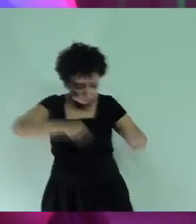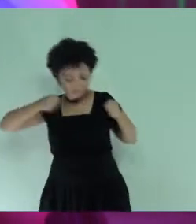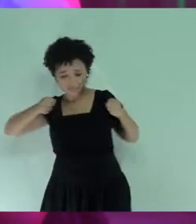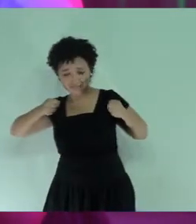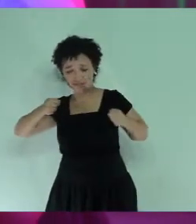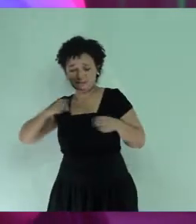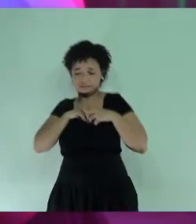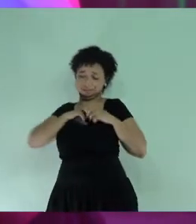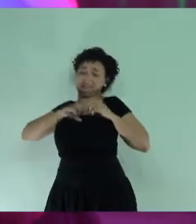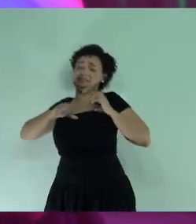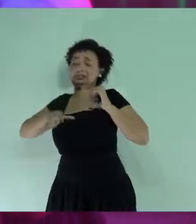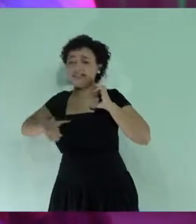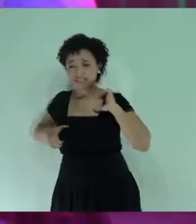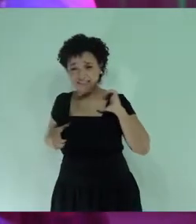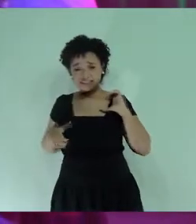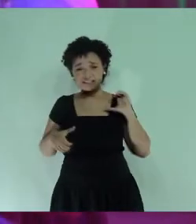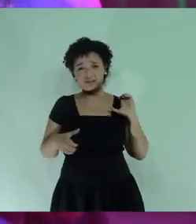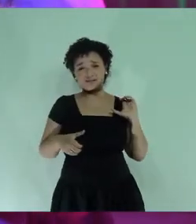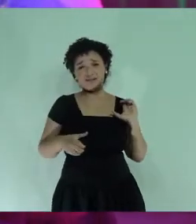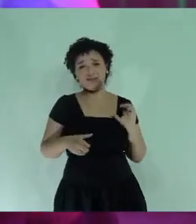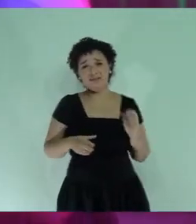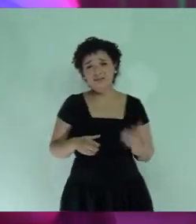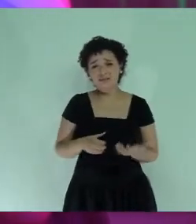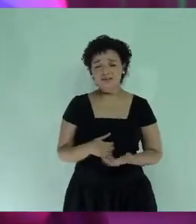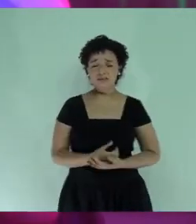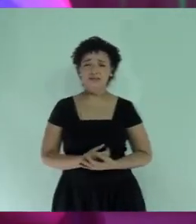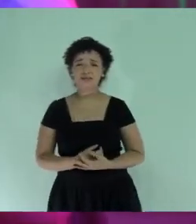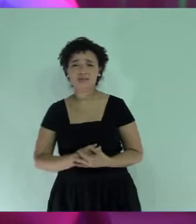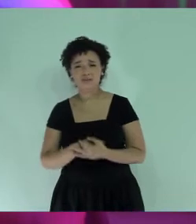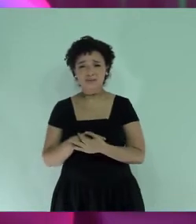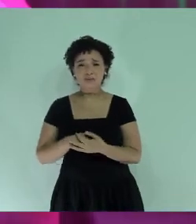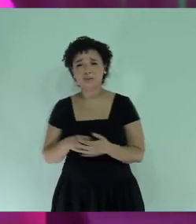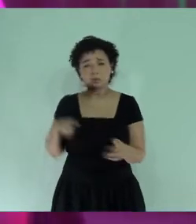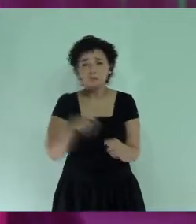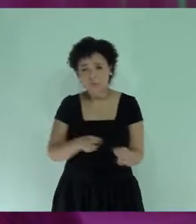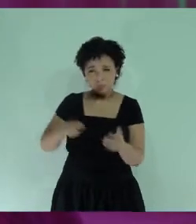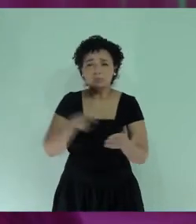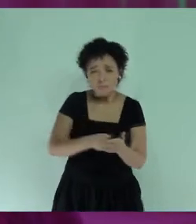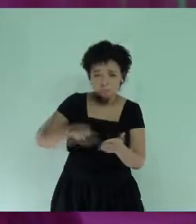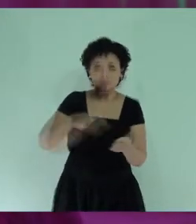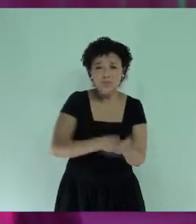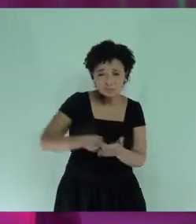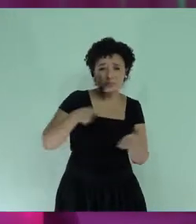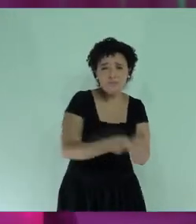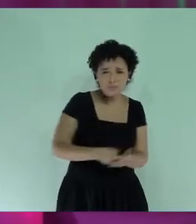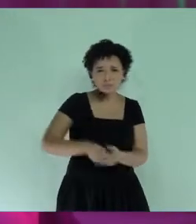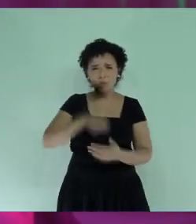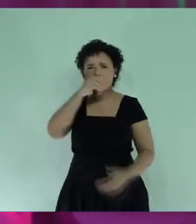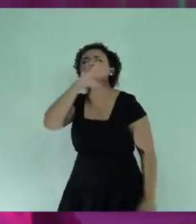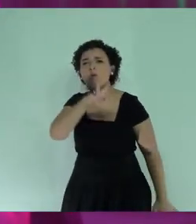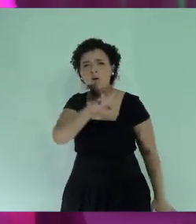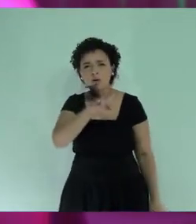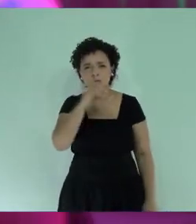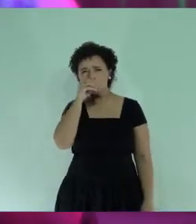a lança sobre o peito, partir de agarrar o desgarrido. Perseguir o maldito sem sentir,